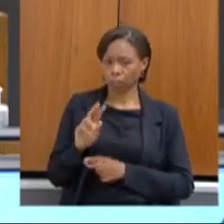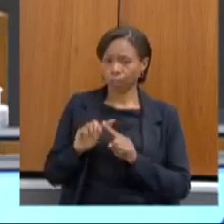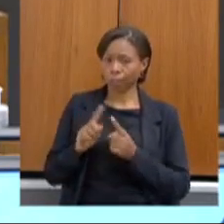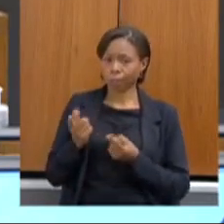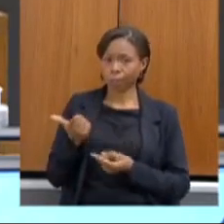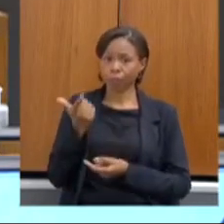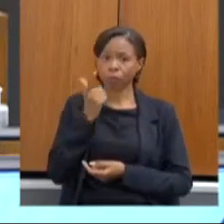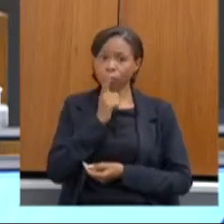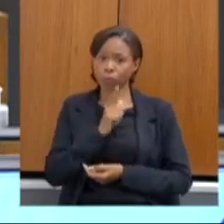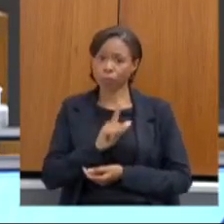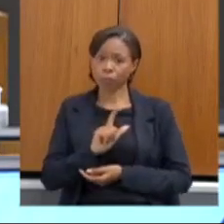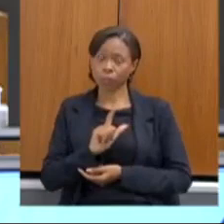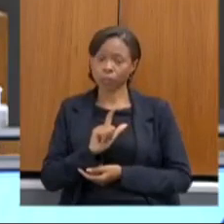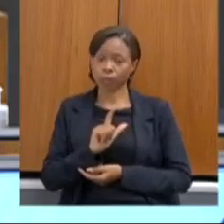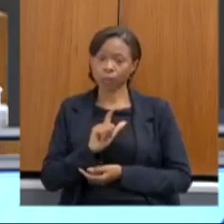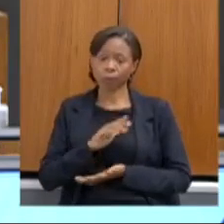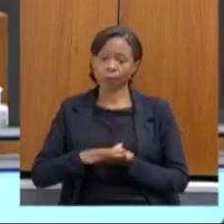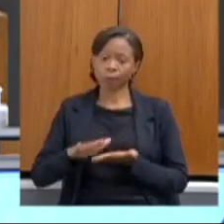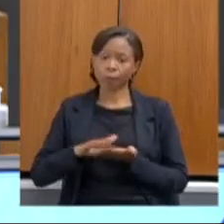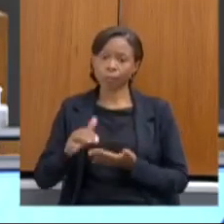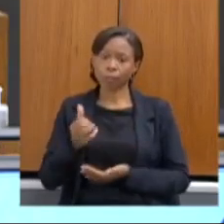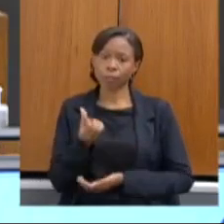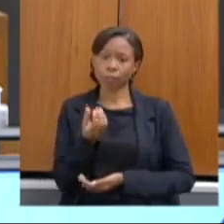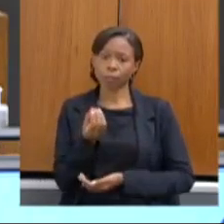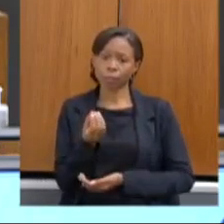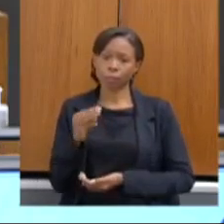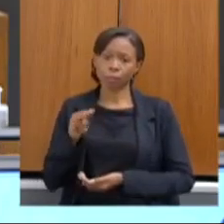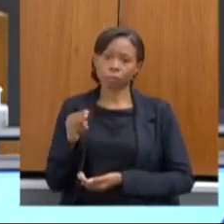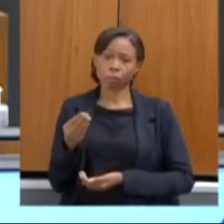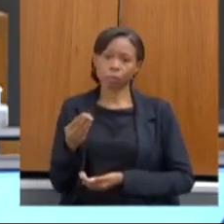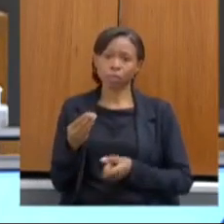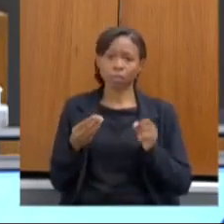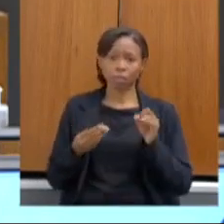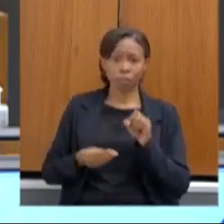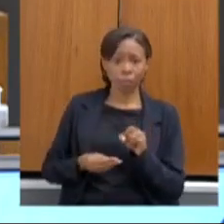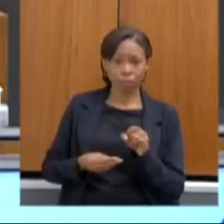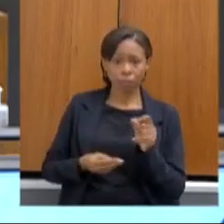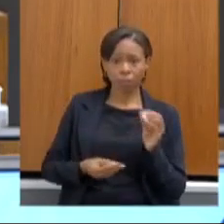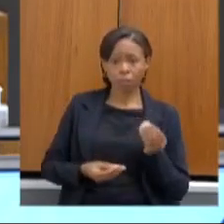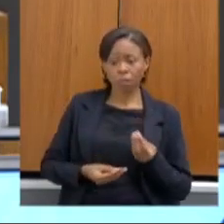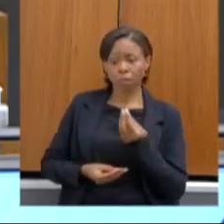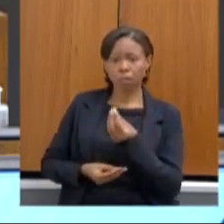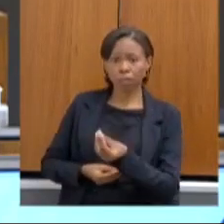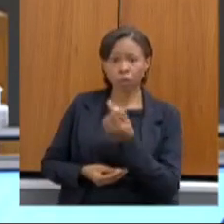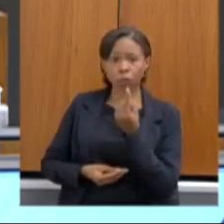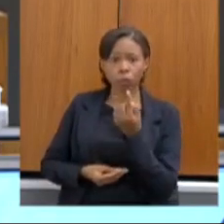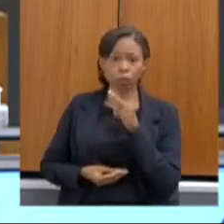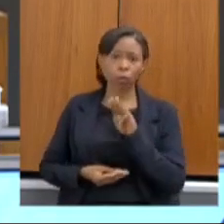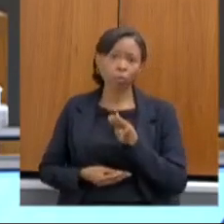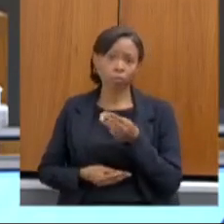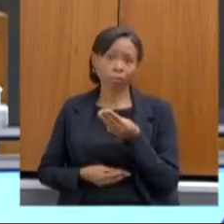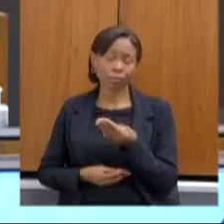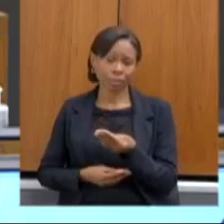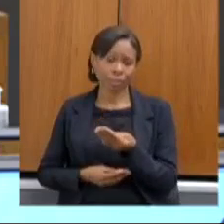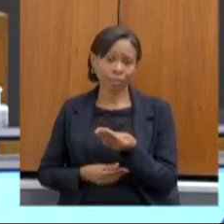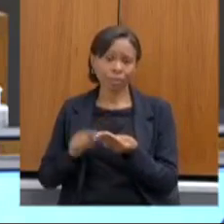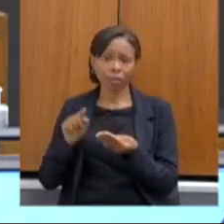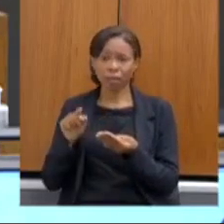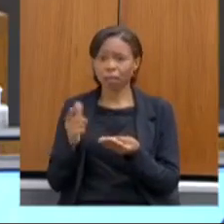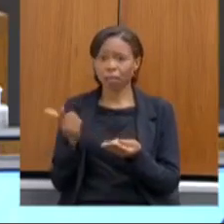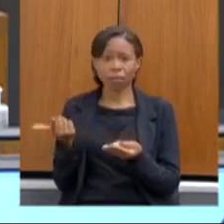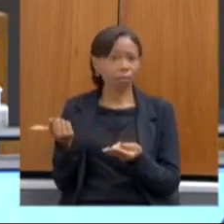empenhar 60 milhões bom então se a gente coloca um milhão e ela teria ainda mais uma mais